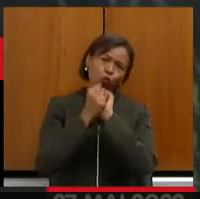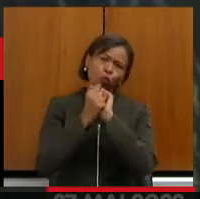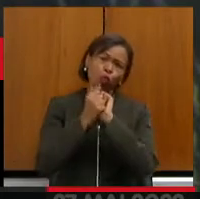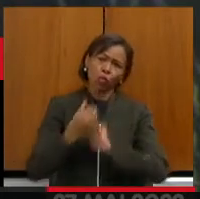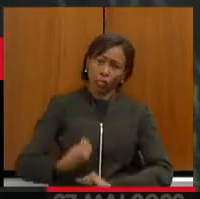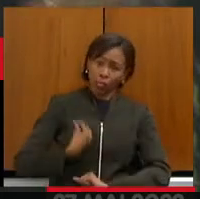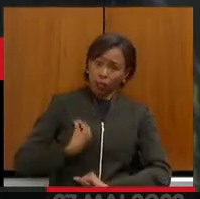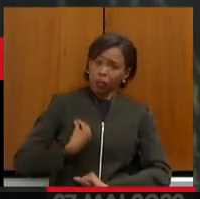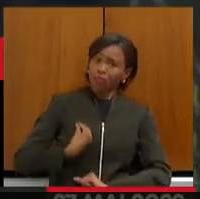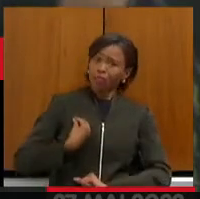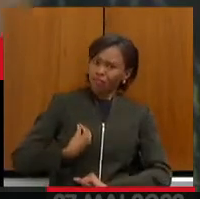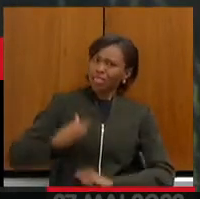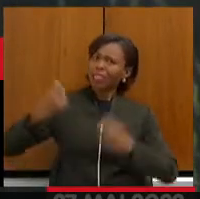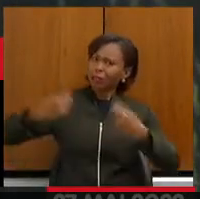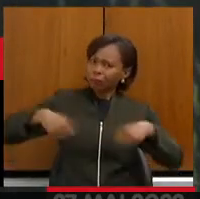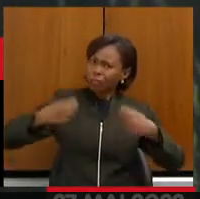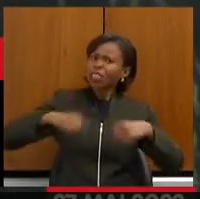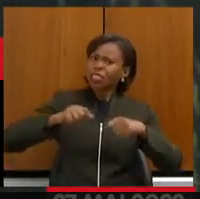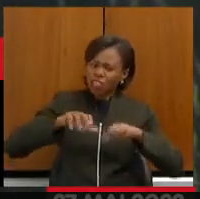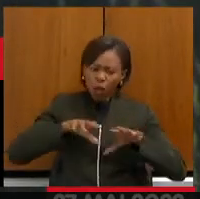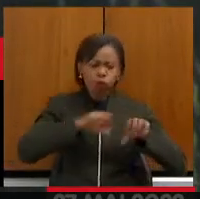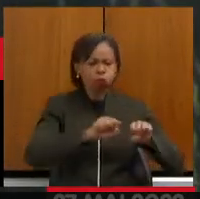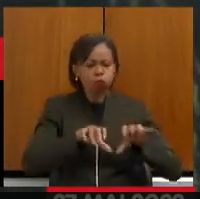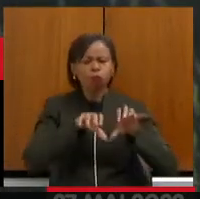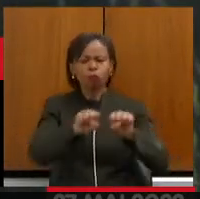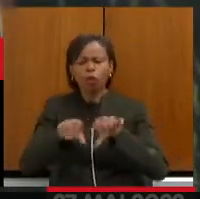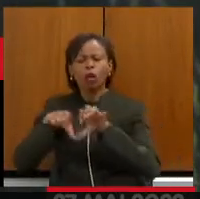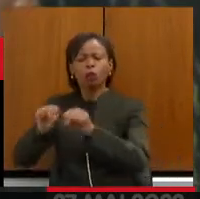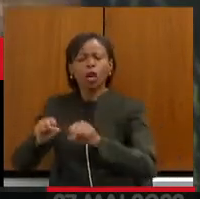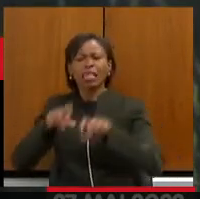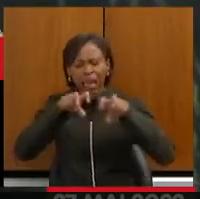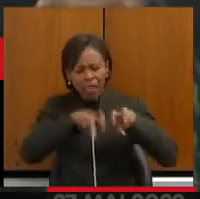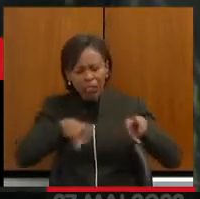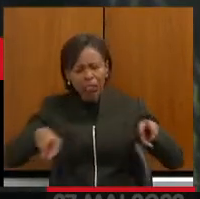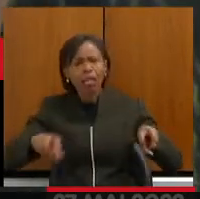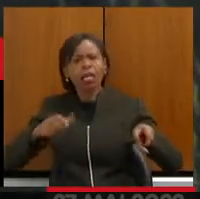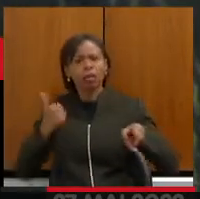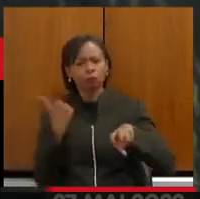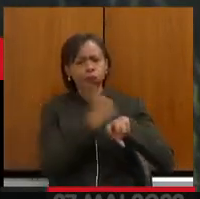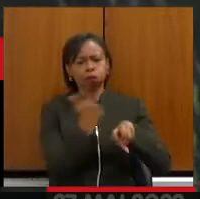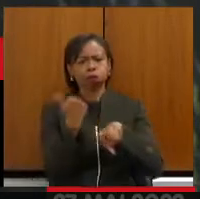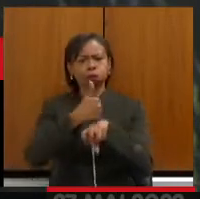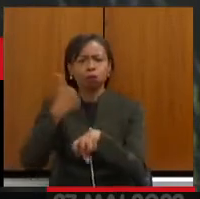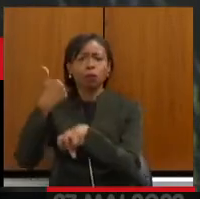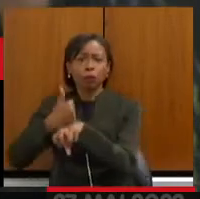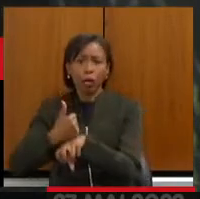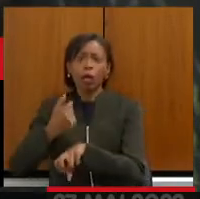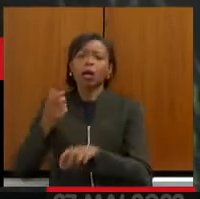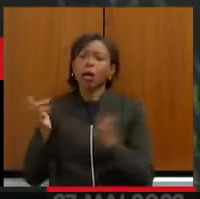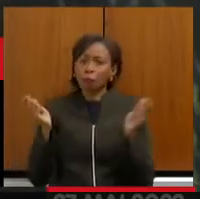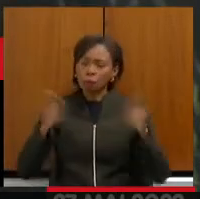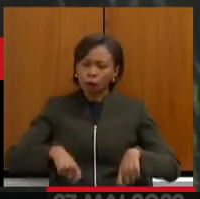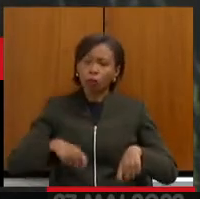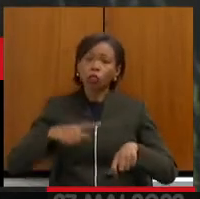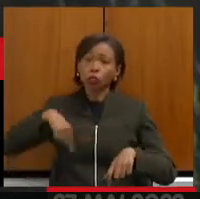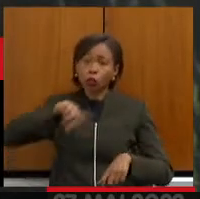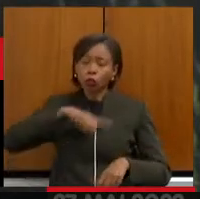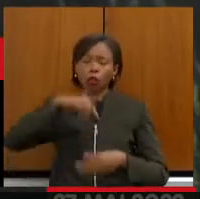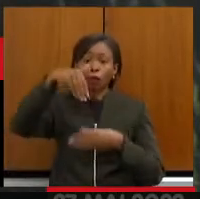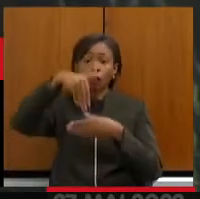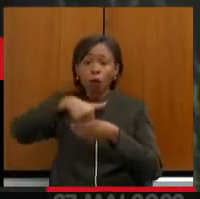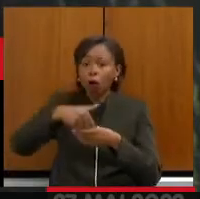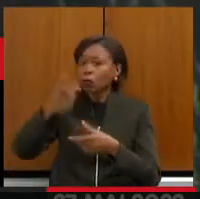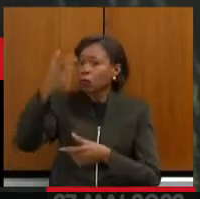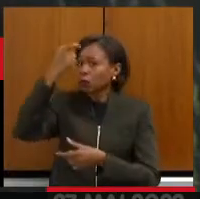vidas se faz necessário a ocupação de todas essas cadeiras e que assim seja a gente tem opção então que a gente vote